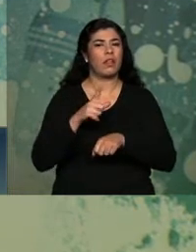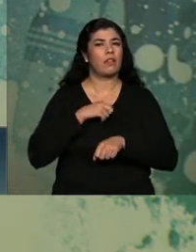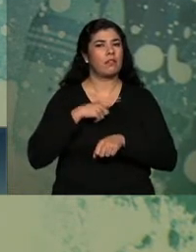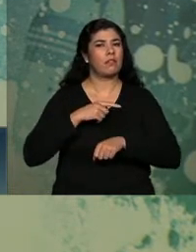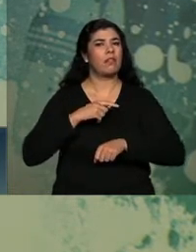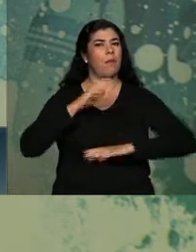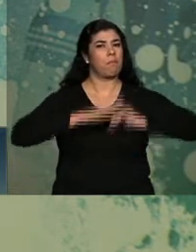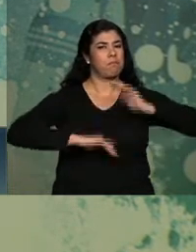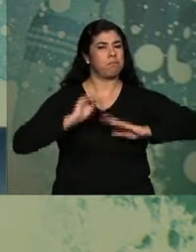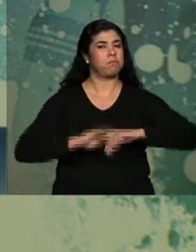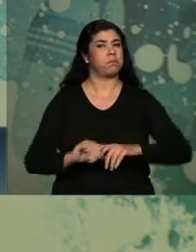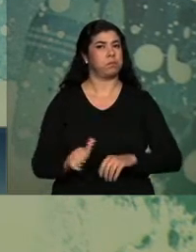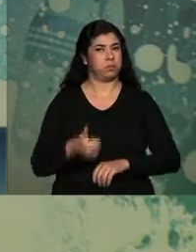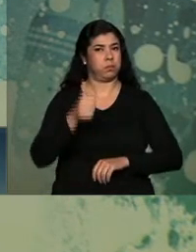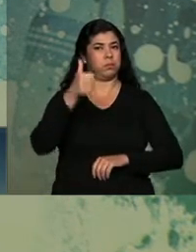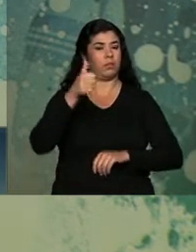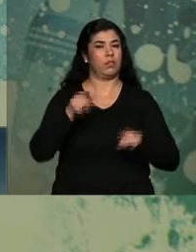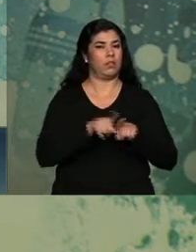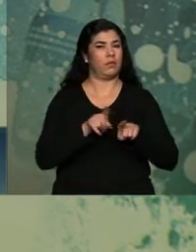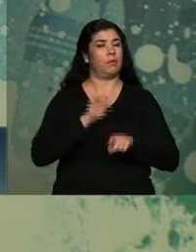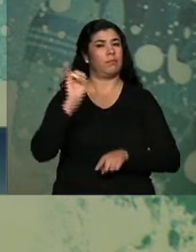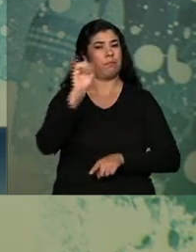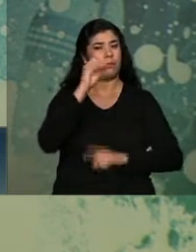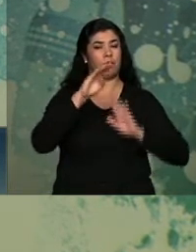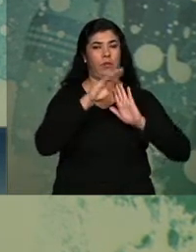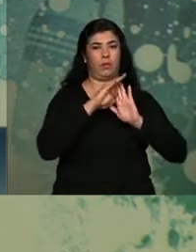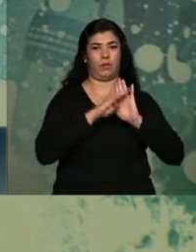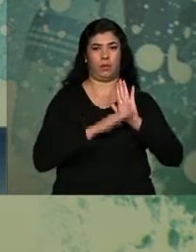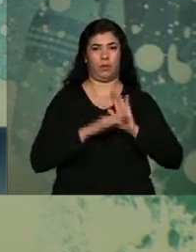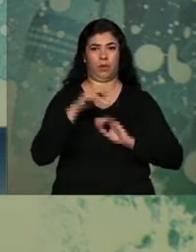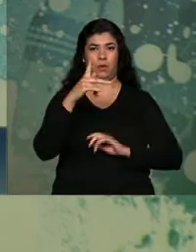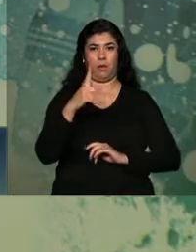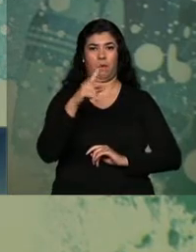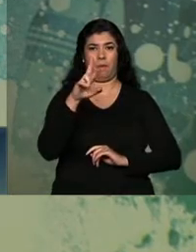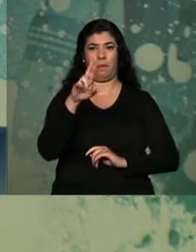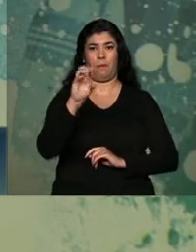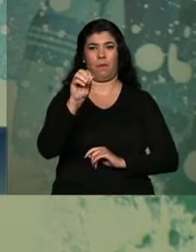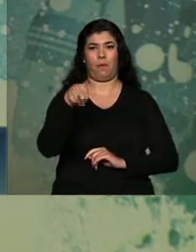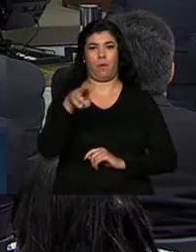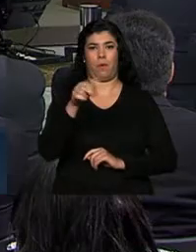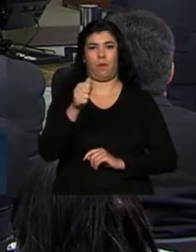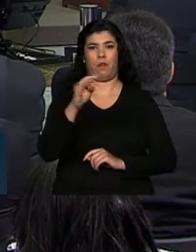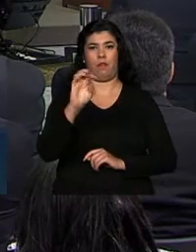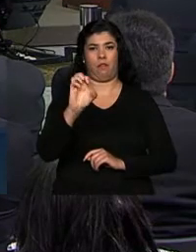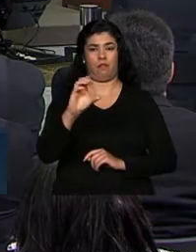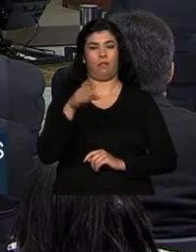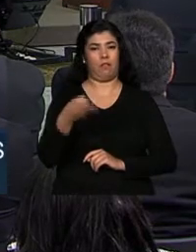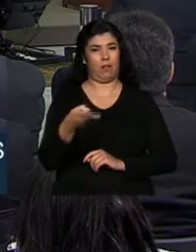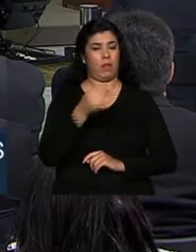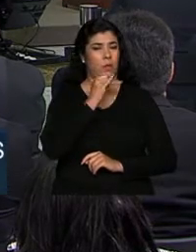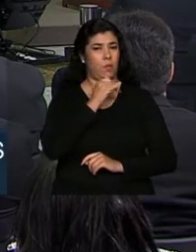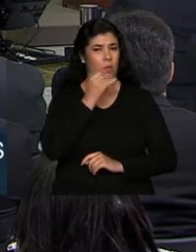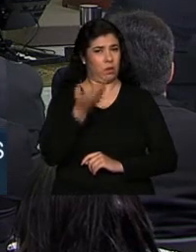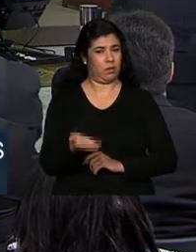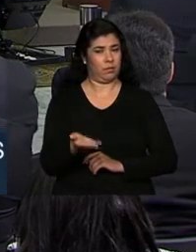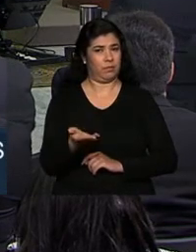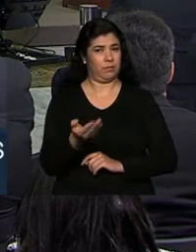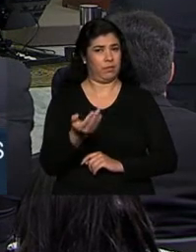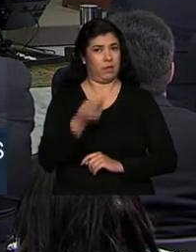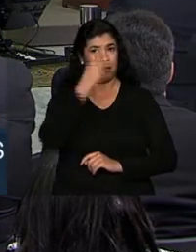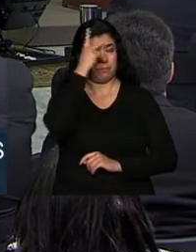qualificação. Daí a importância do nosso Pronatec. Está aqui o exemplo que nós vamos mostrar. Então, ele vem